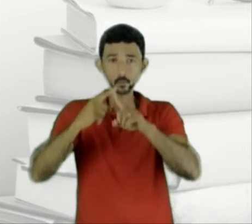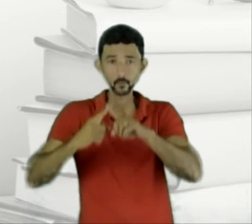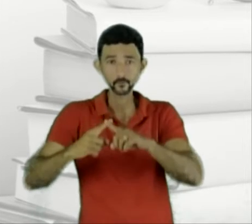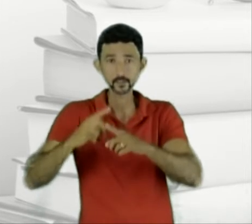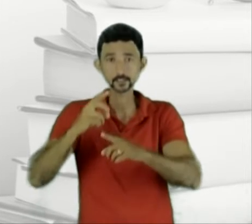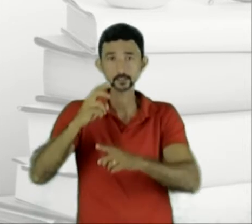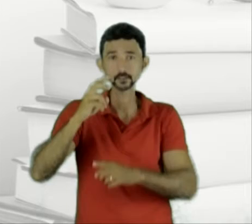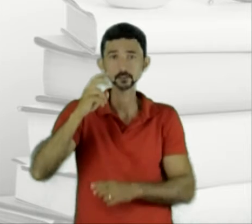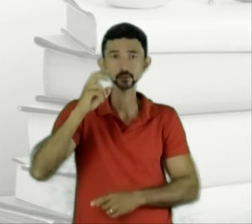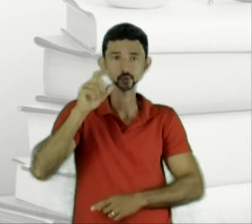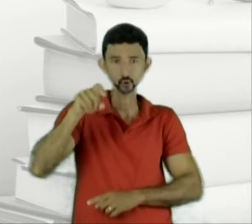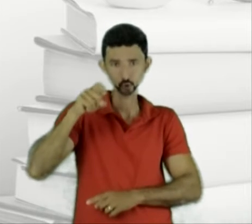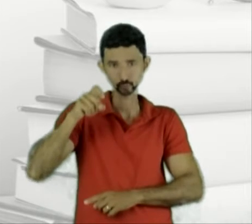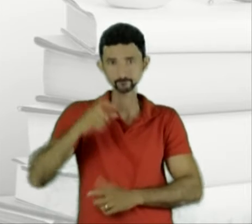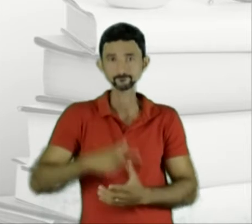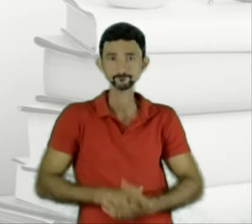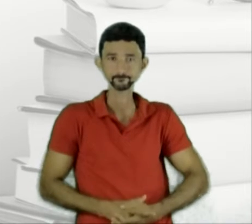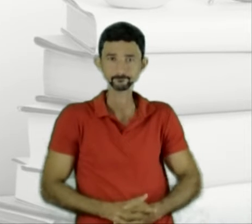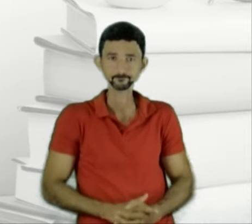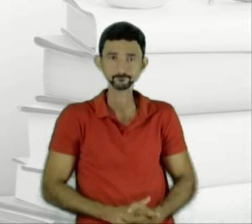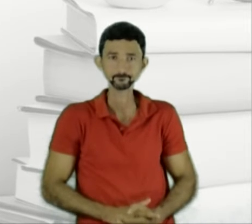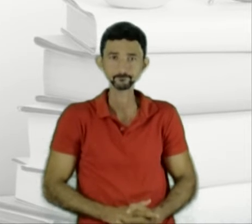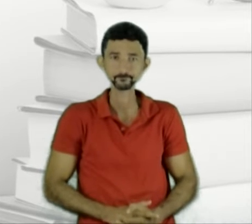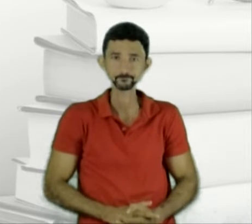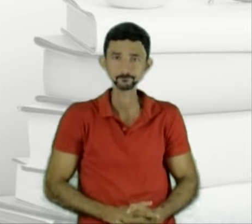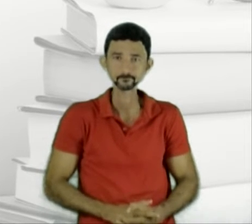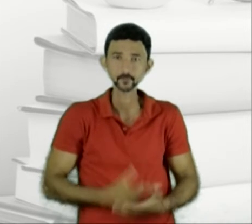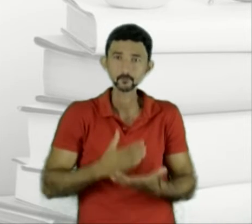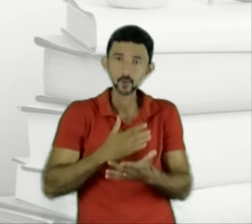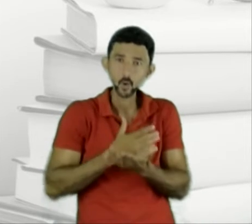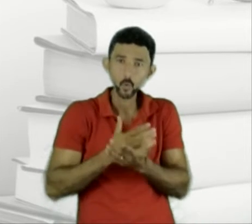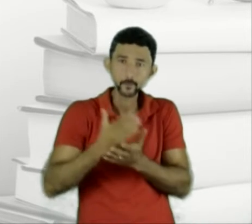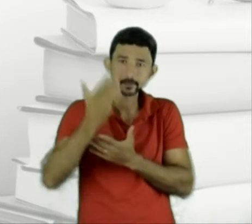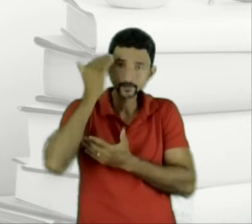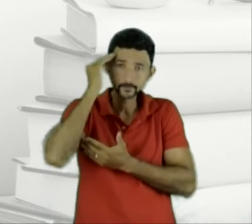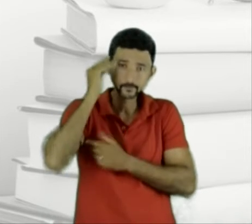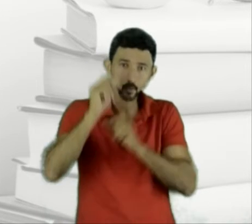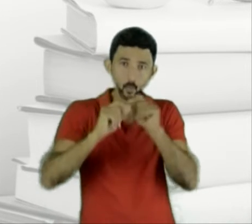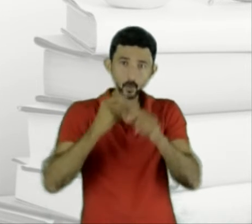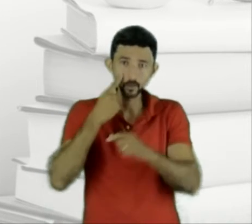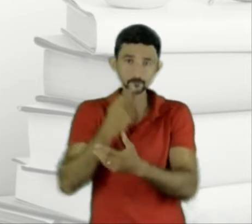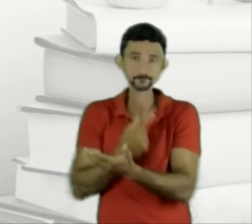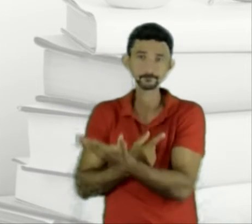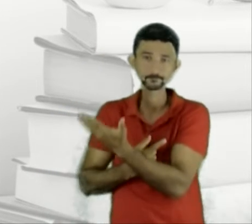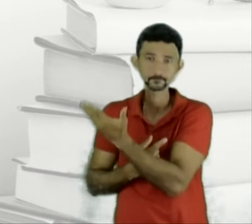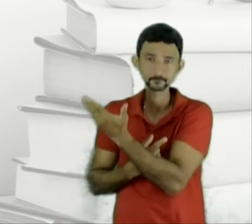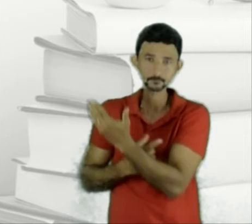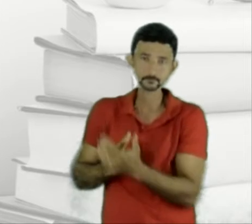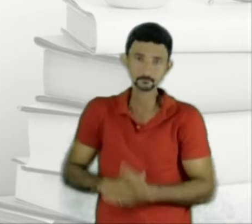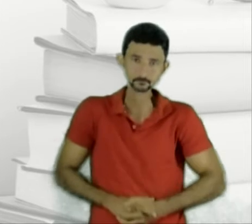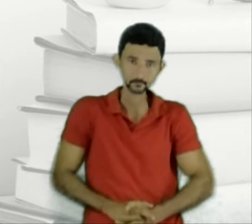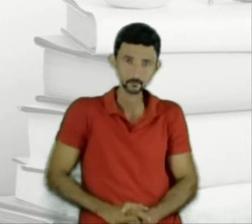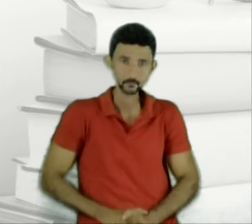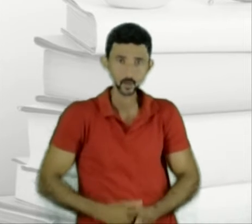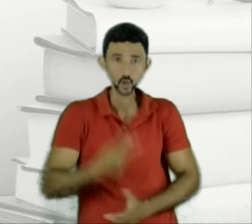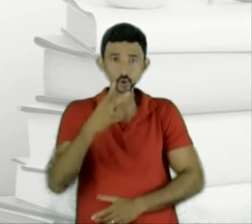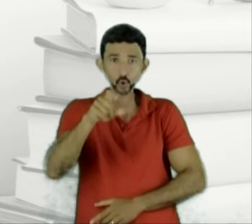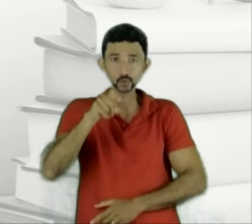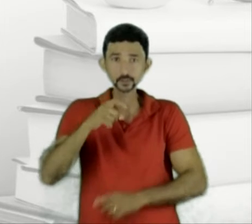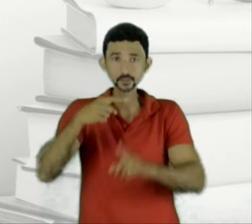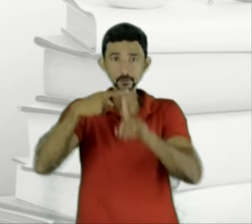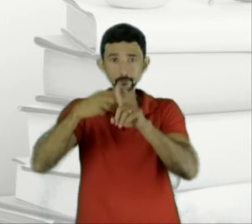5x, certo? Então eu já posso começar a entender o seguinte, 2x mais 3x,